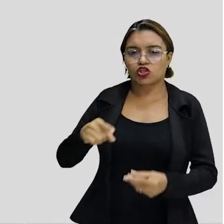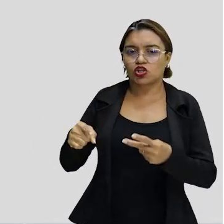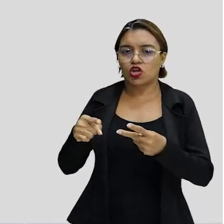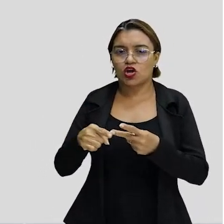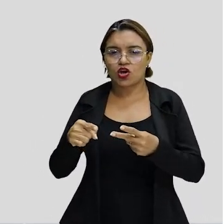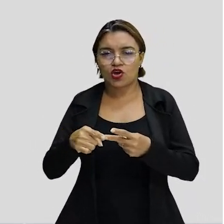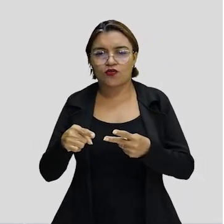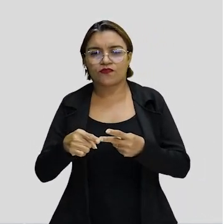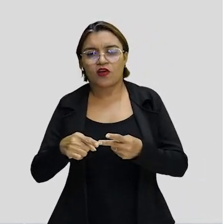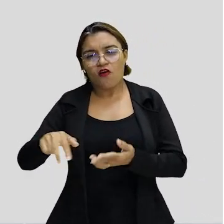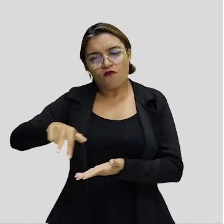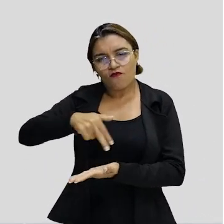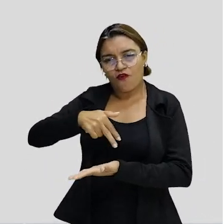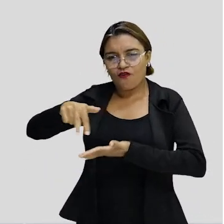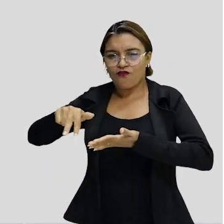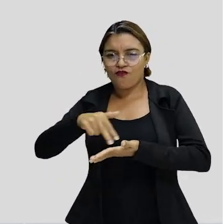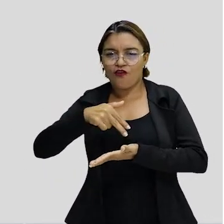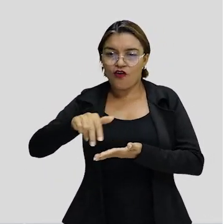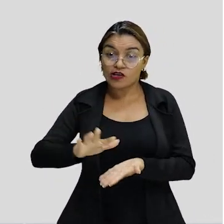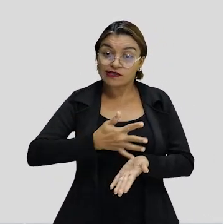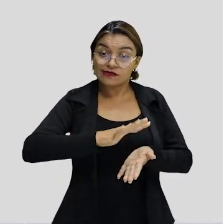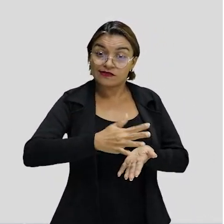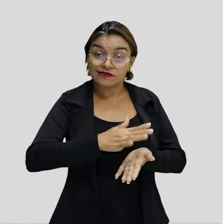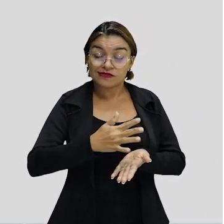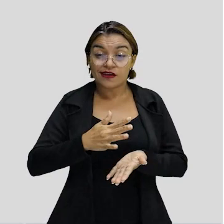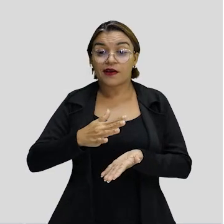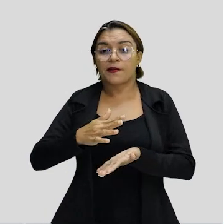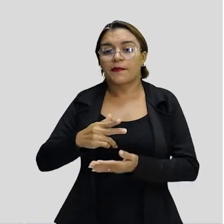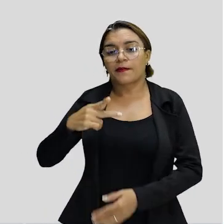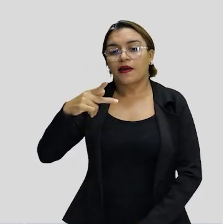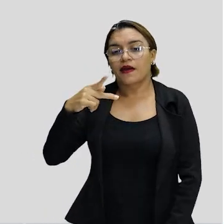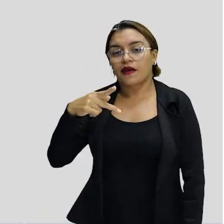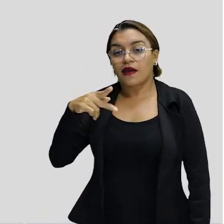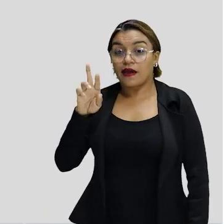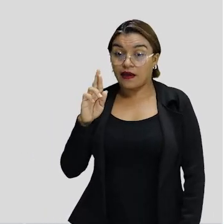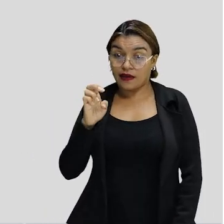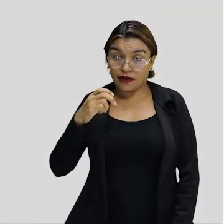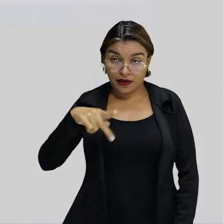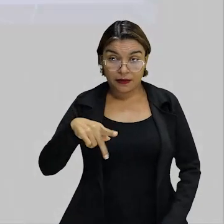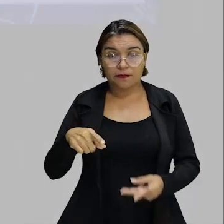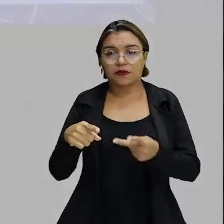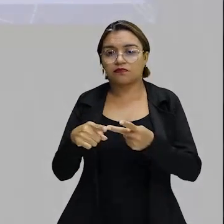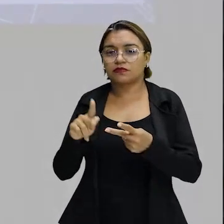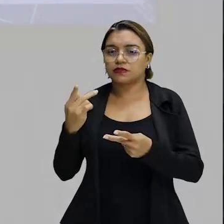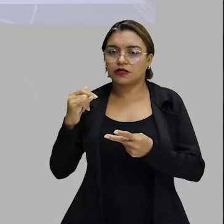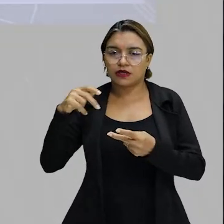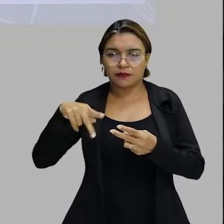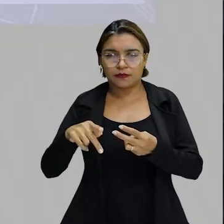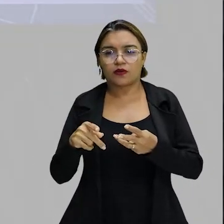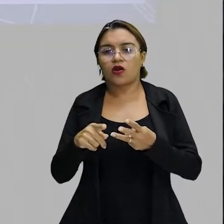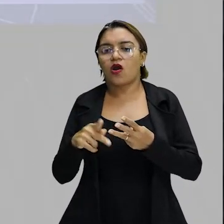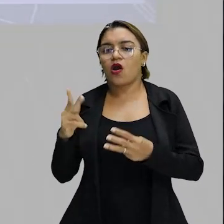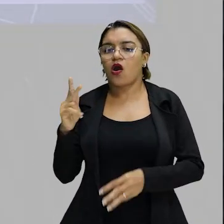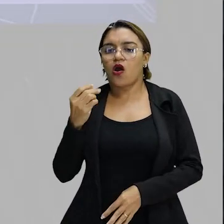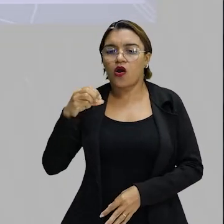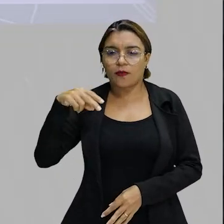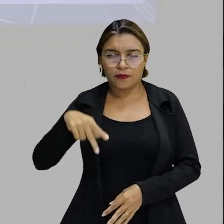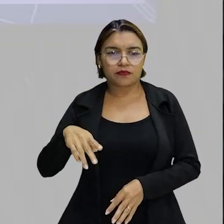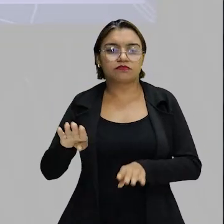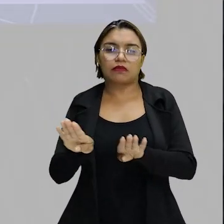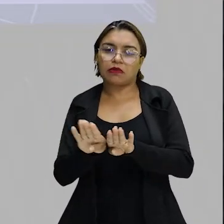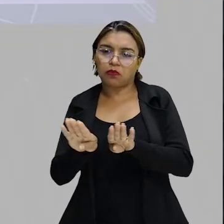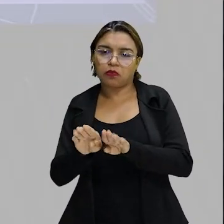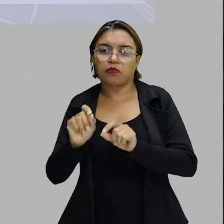samba, rap, hip hop, funk e tantos outros estilos musicais marcados pela presença de elementos